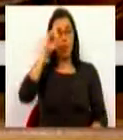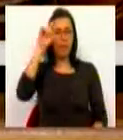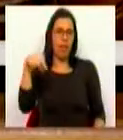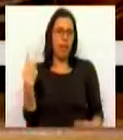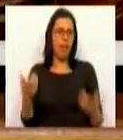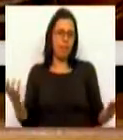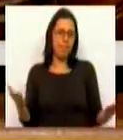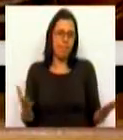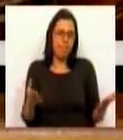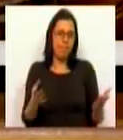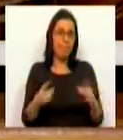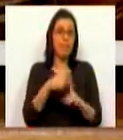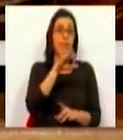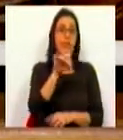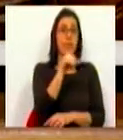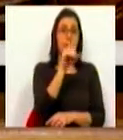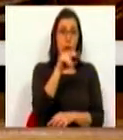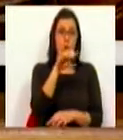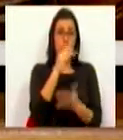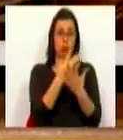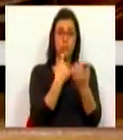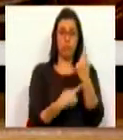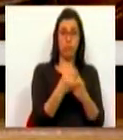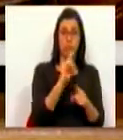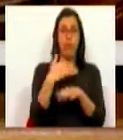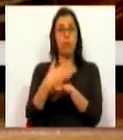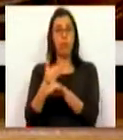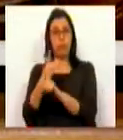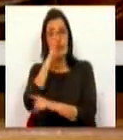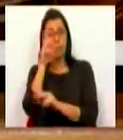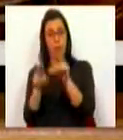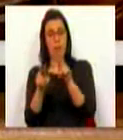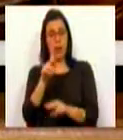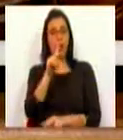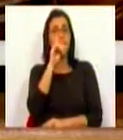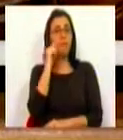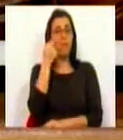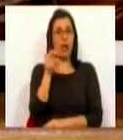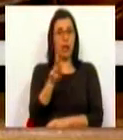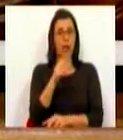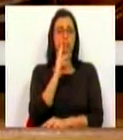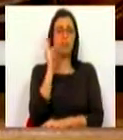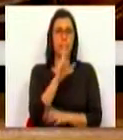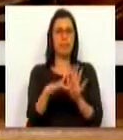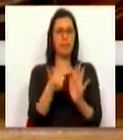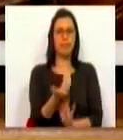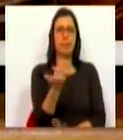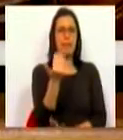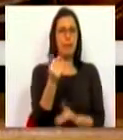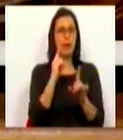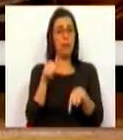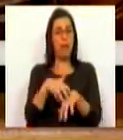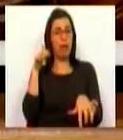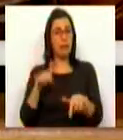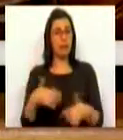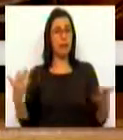Hoje sabemos, não só Paulo Núncio foi questionado, também o gabinete do Ministro das Finanças, Vítor Gaspar, respondeu de forma incompleta a este